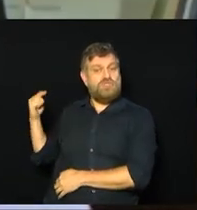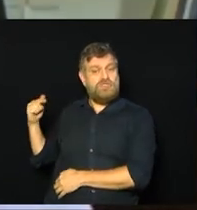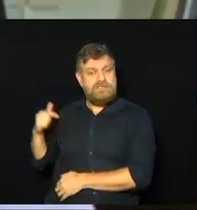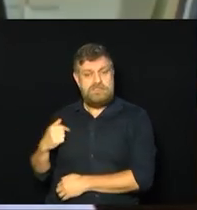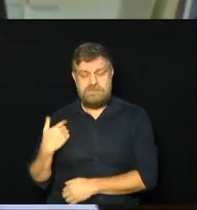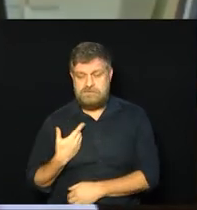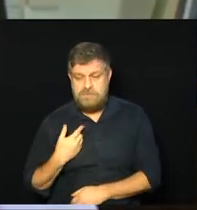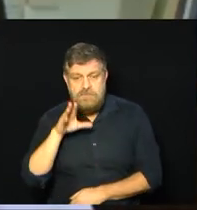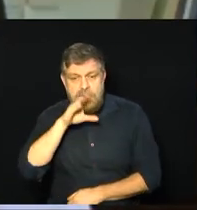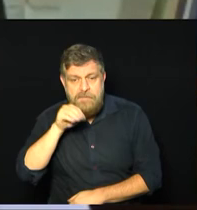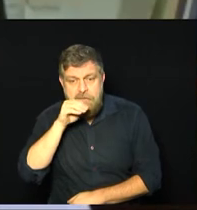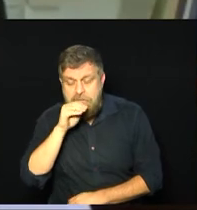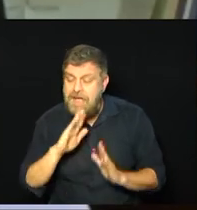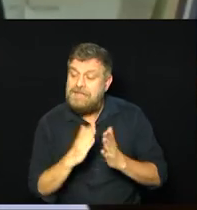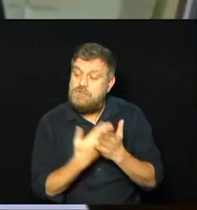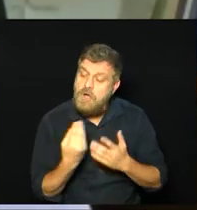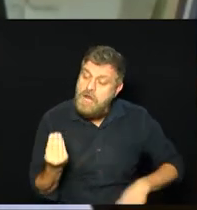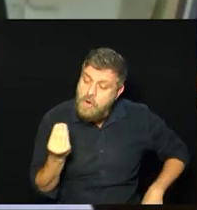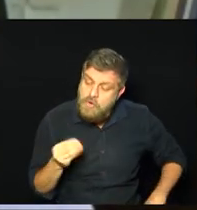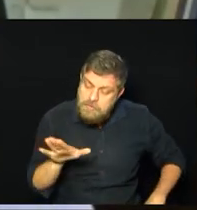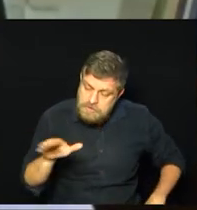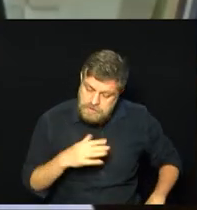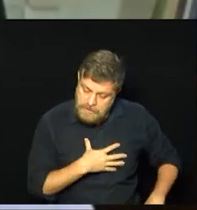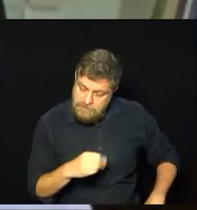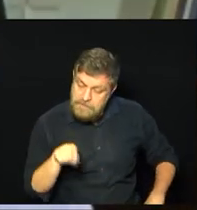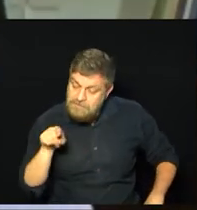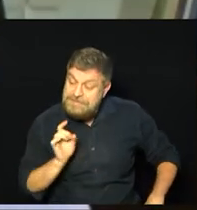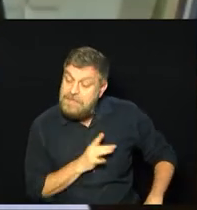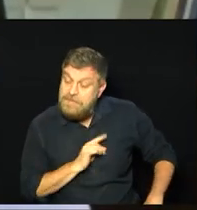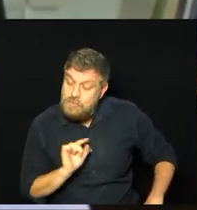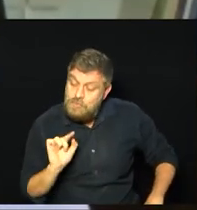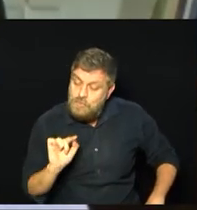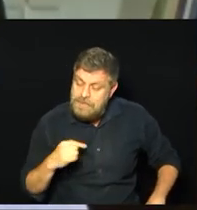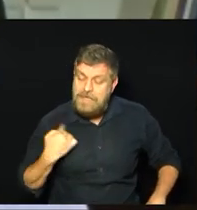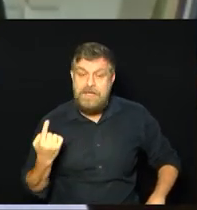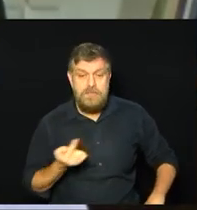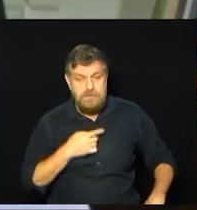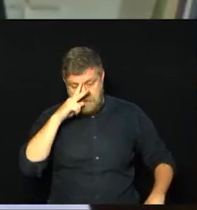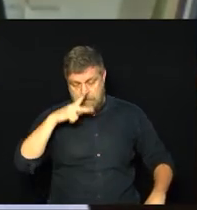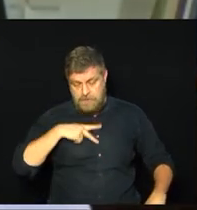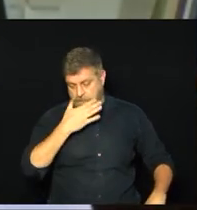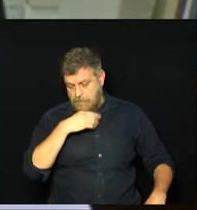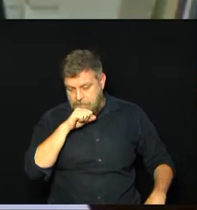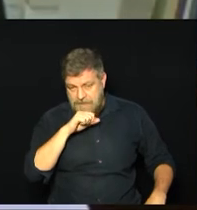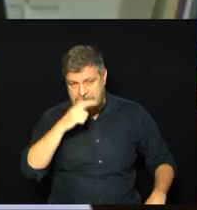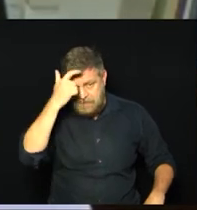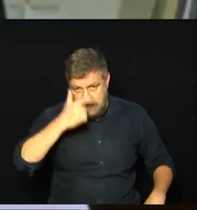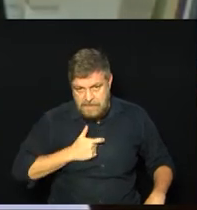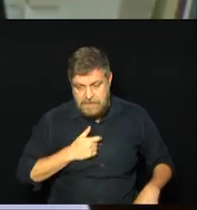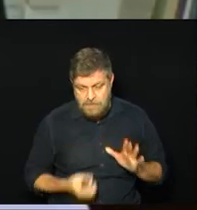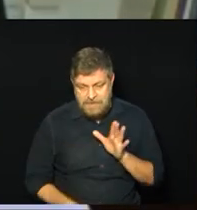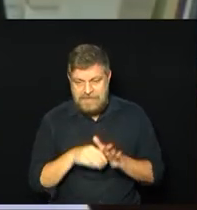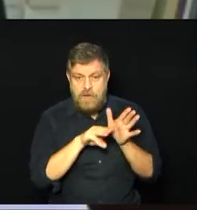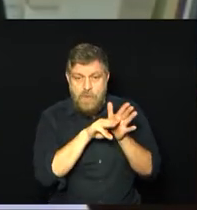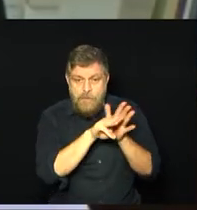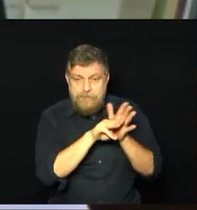falar sobre a vida escolar dos nossos filhos, dos medos que eles têm. E nós mesmos, pais, eu sou muito a favor, eu criei uma metodologia